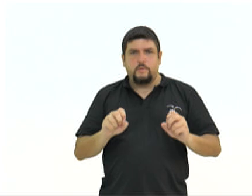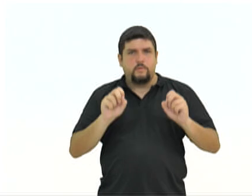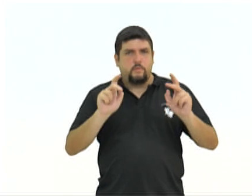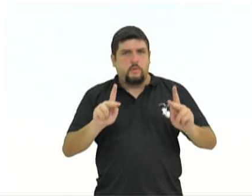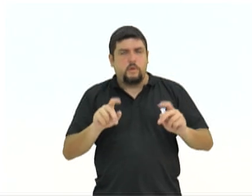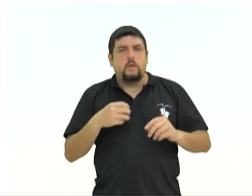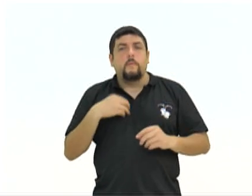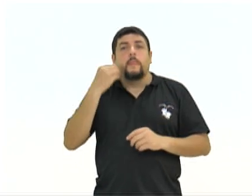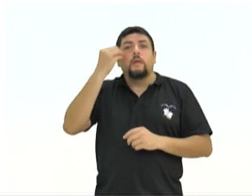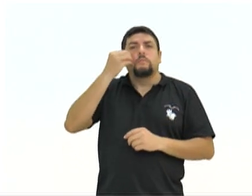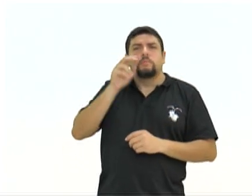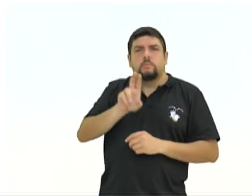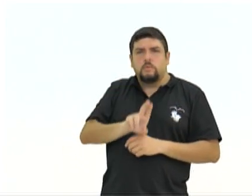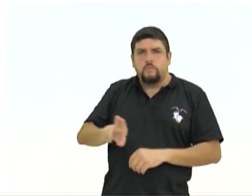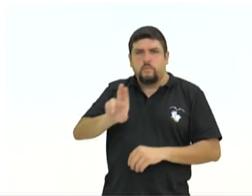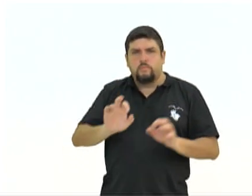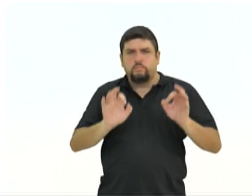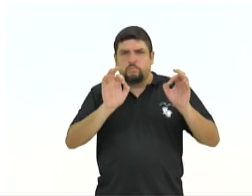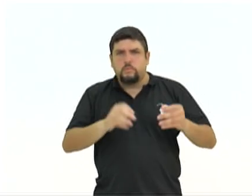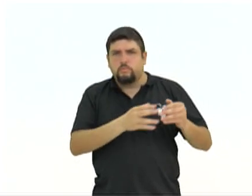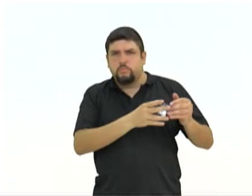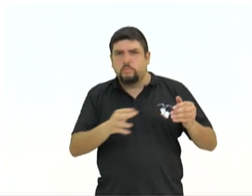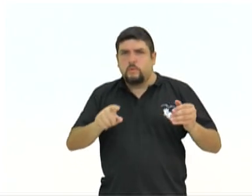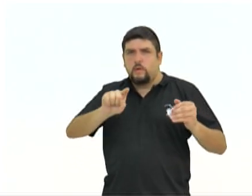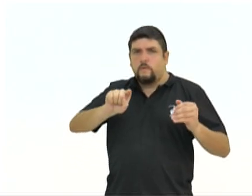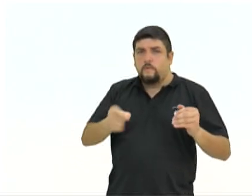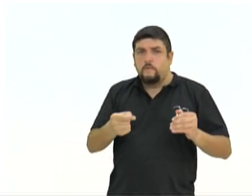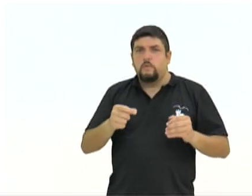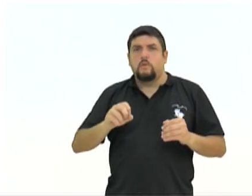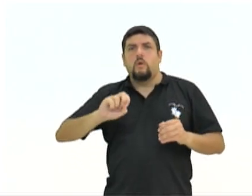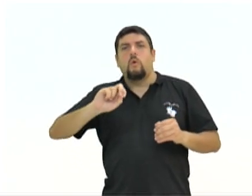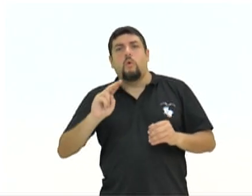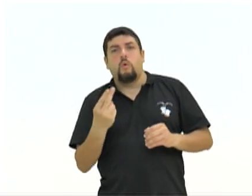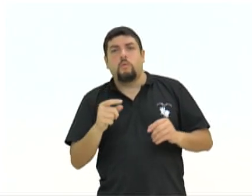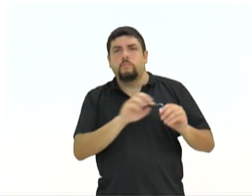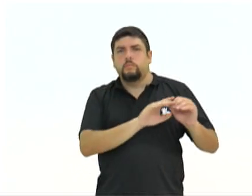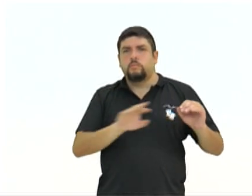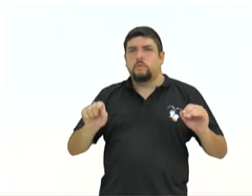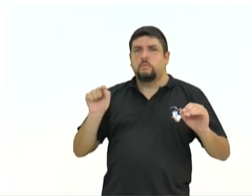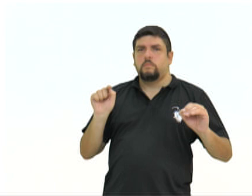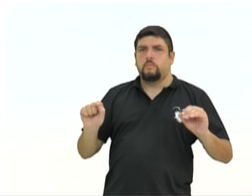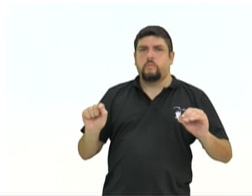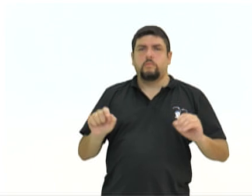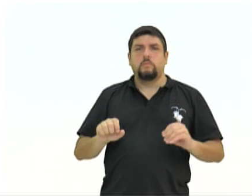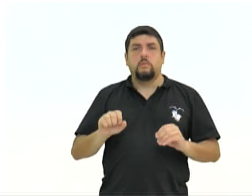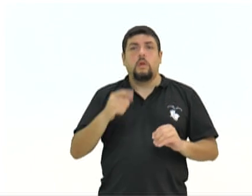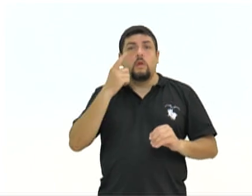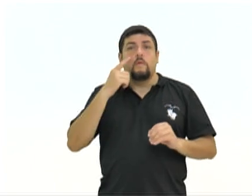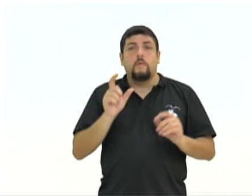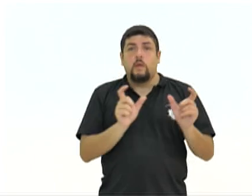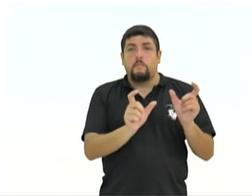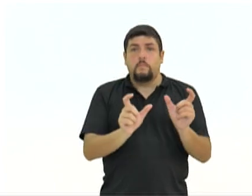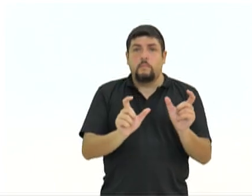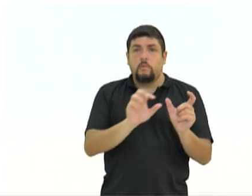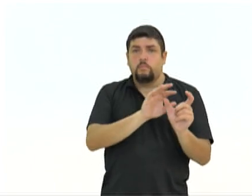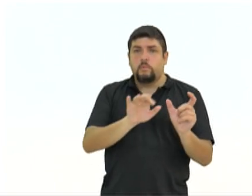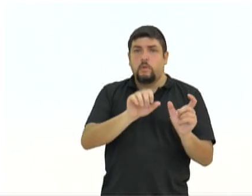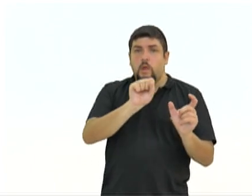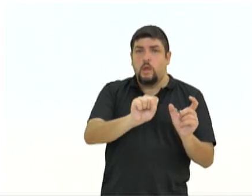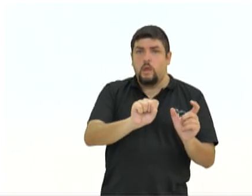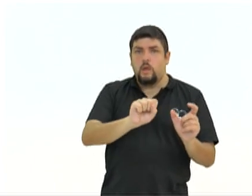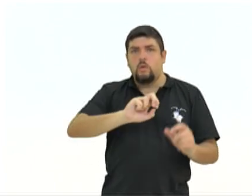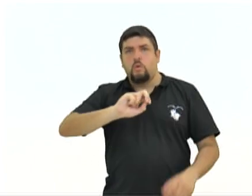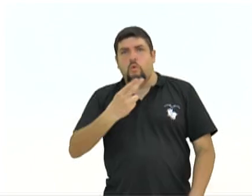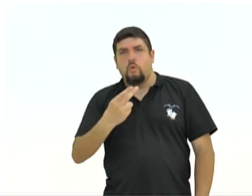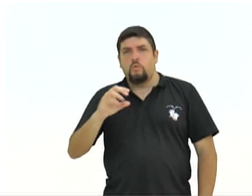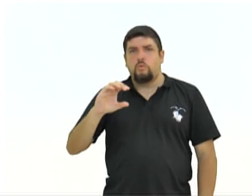Procurem utilizar vírgula, ponto final, verifiquem aí se as palavras se escreve com S, com C cedilha, com 2 S,